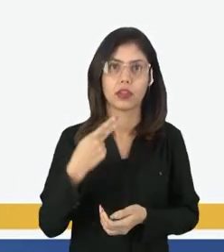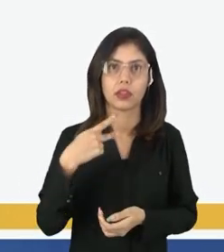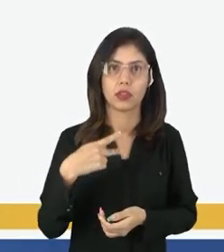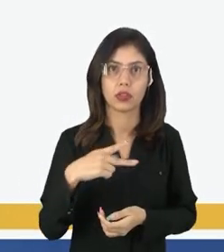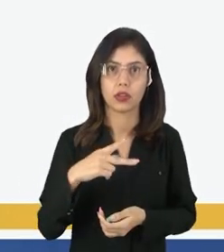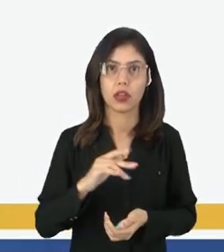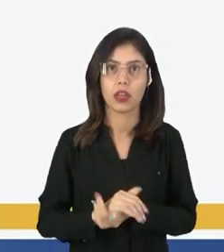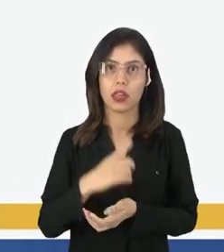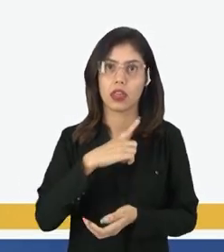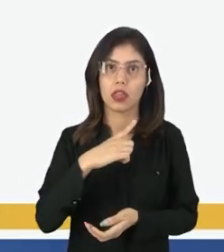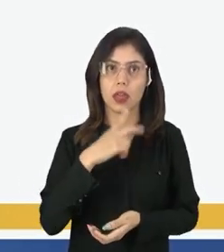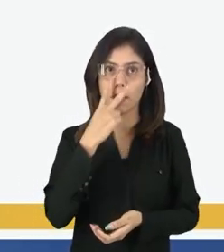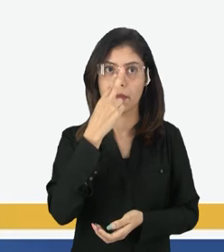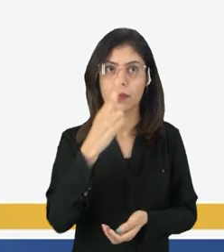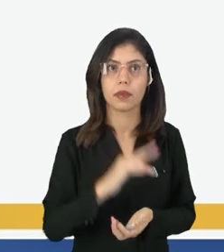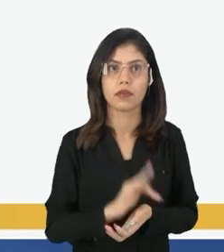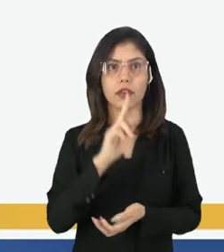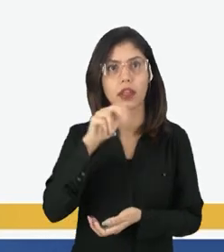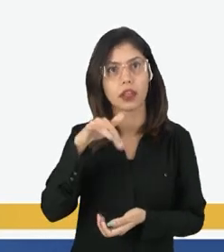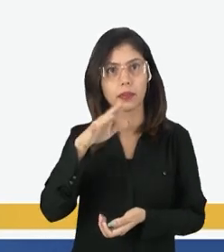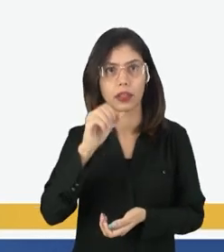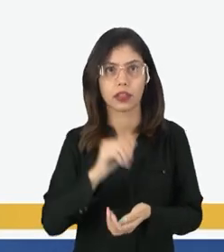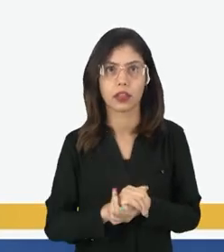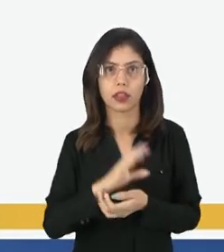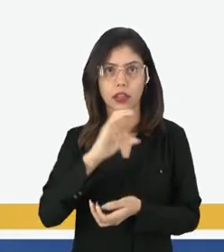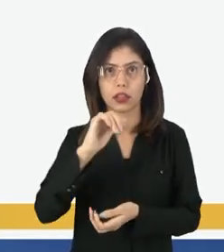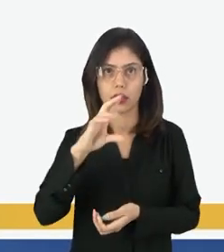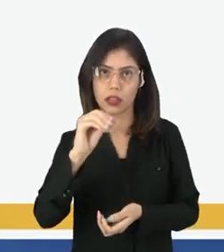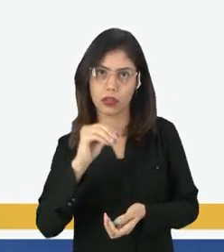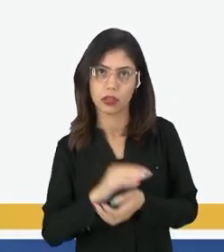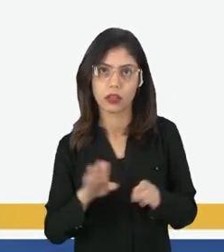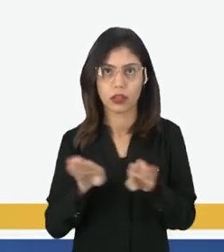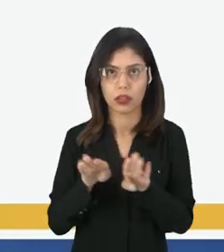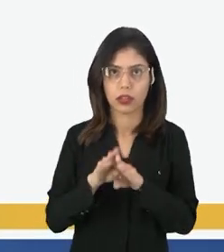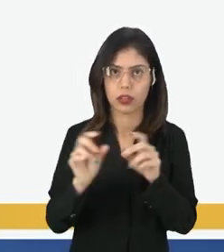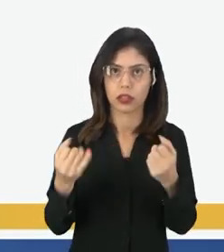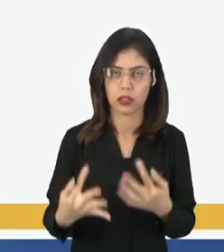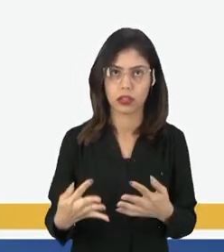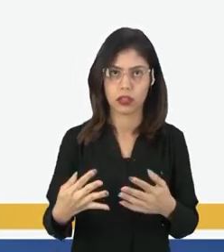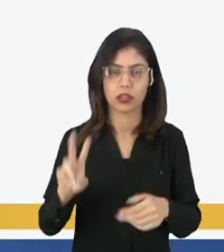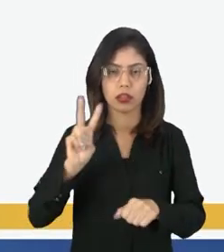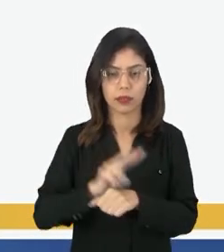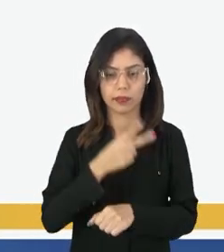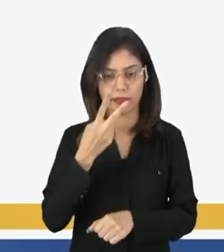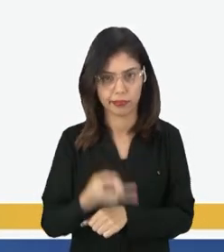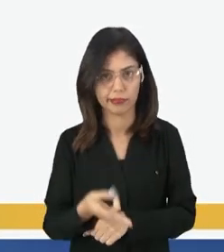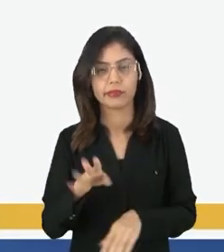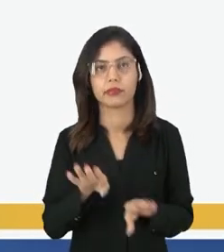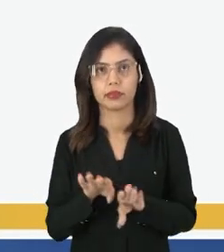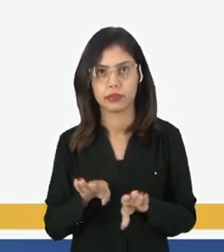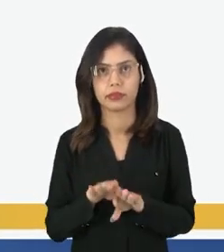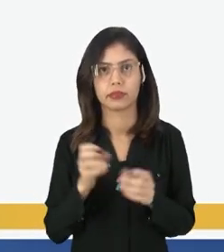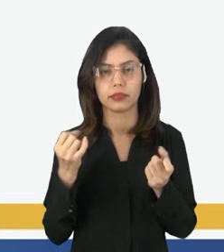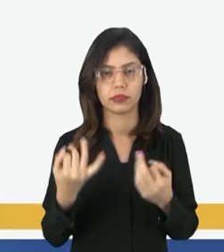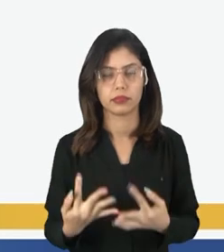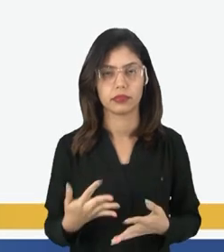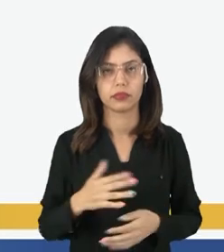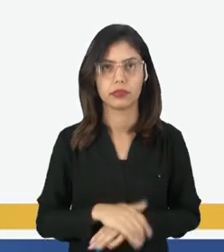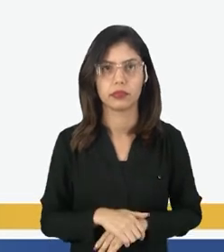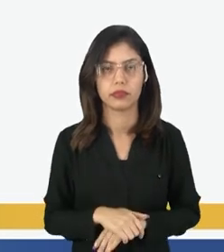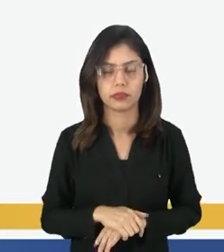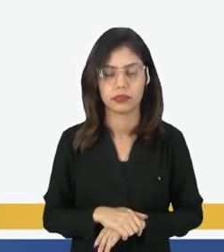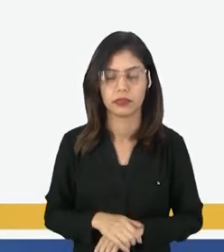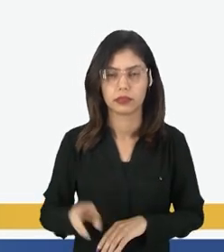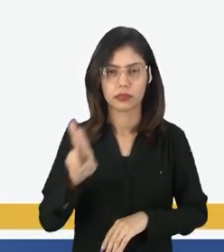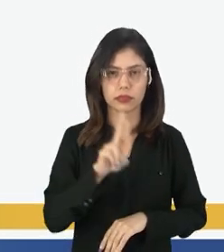sua pele assumiu uma aparência fragmentada de Cacos também explicada pela queda Olha só explicação aí